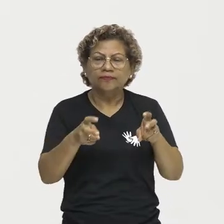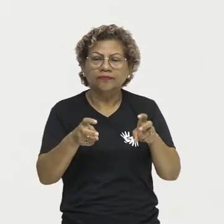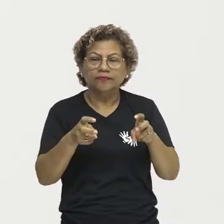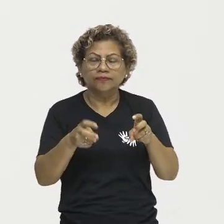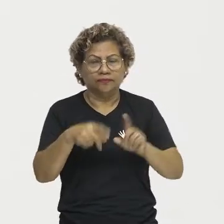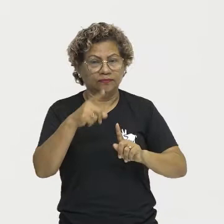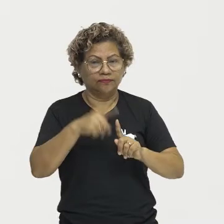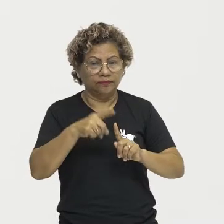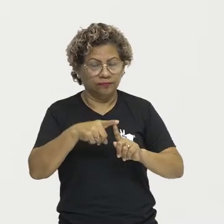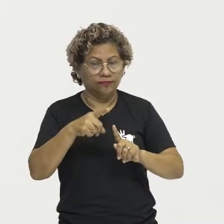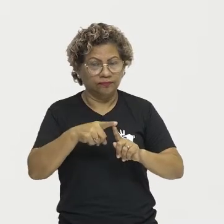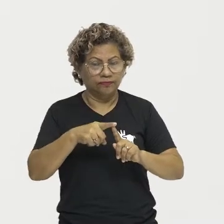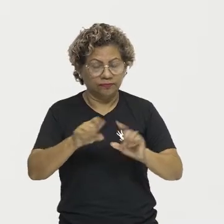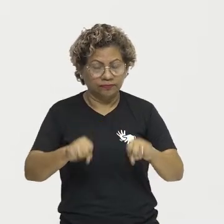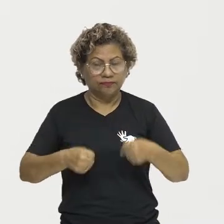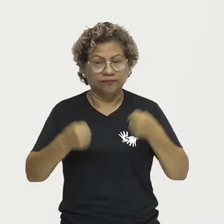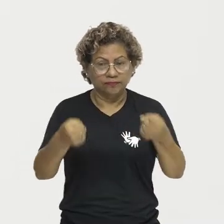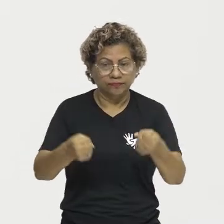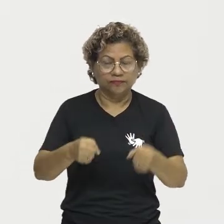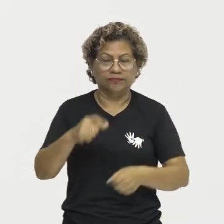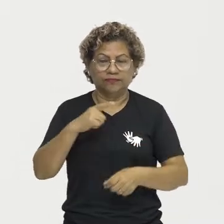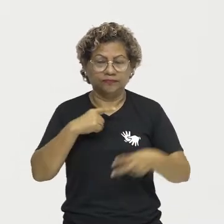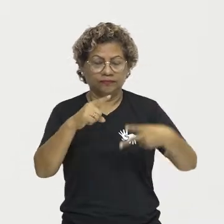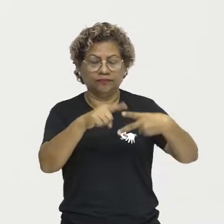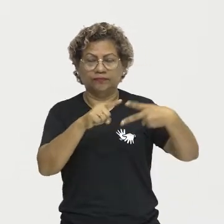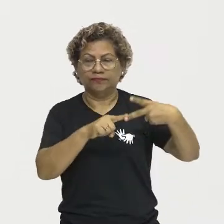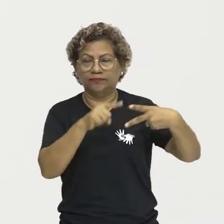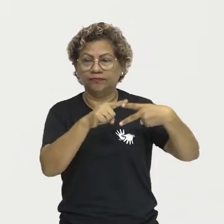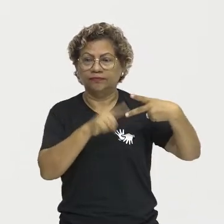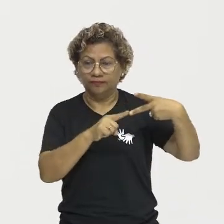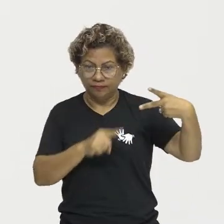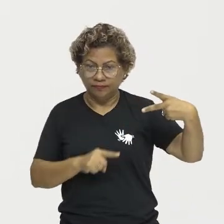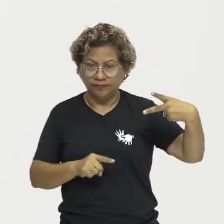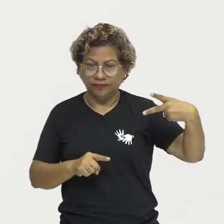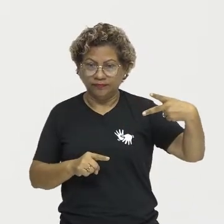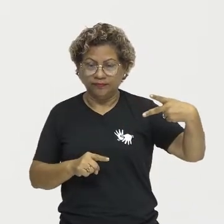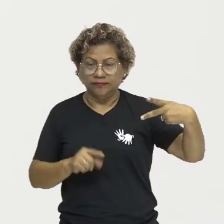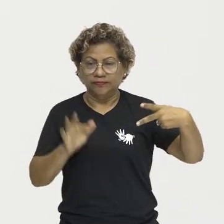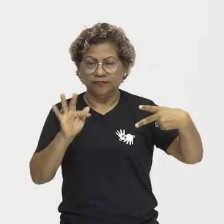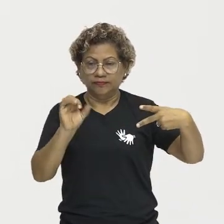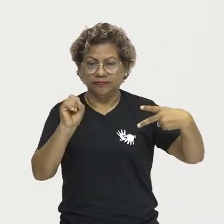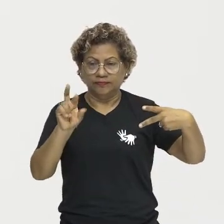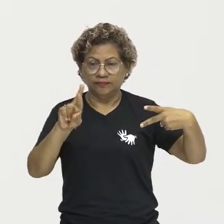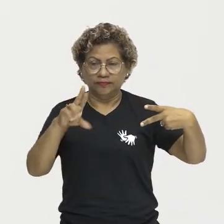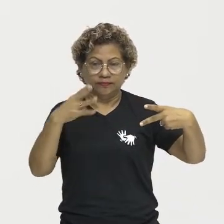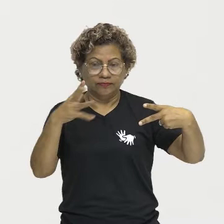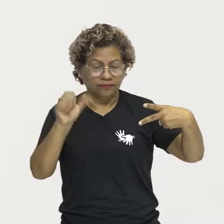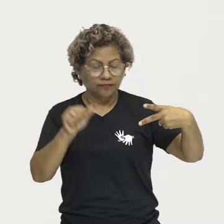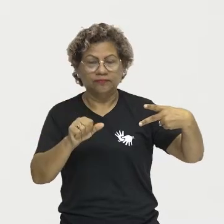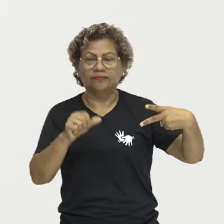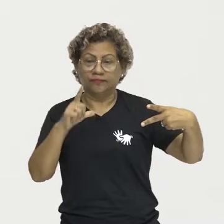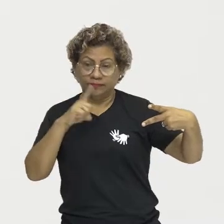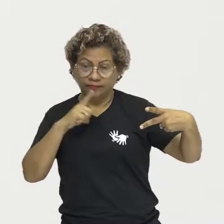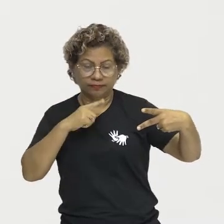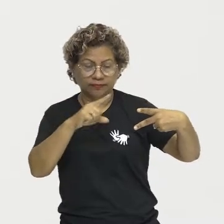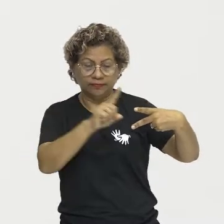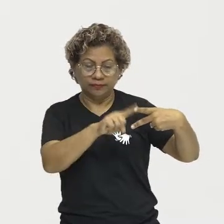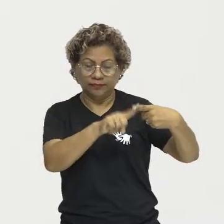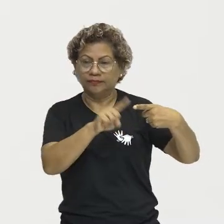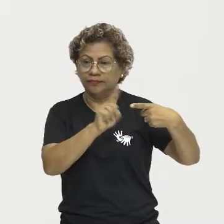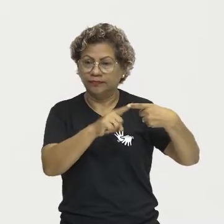efeitos. Então, nós temos dois efeitos que a força pode produzir. O primeiro deles, a gente já comentou, que é